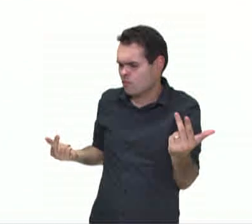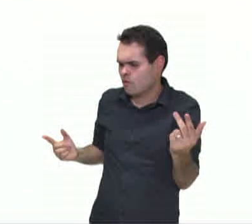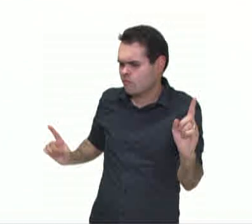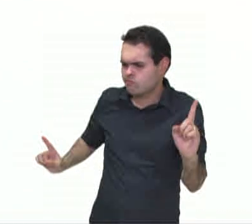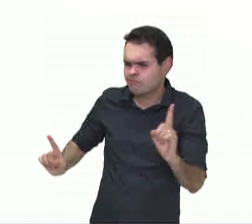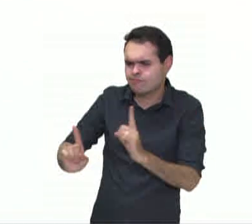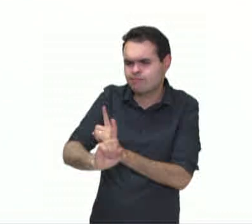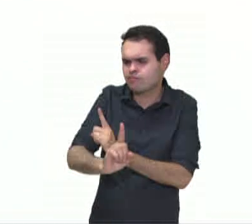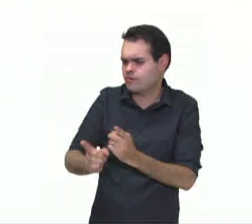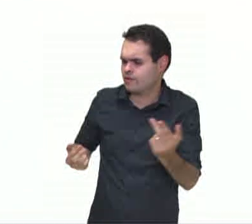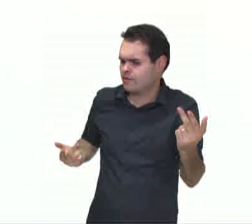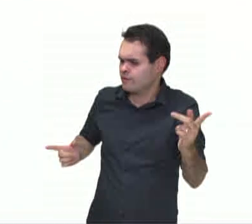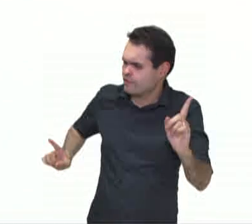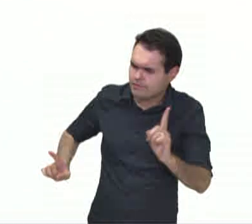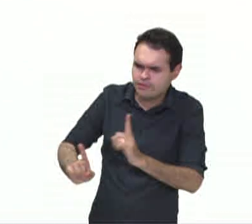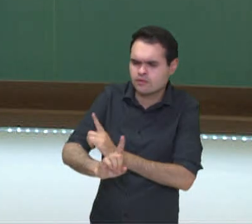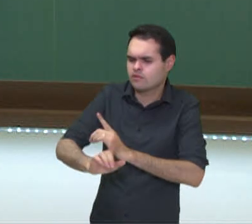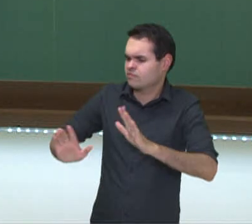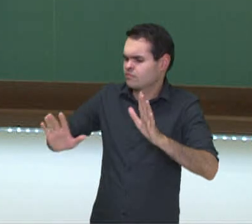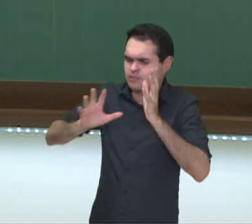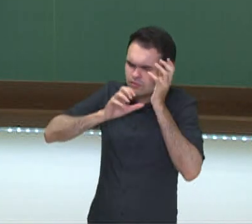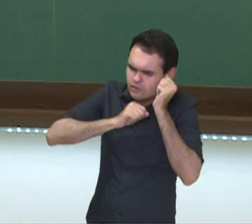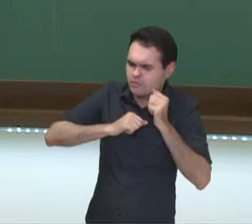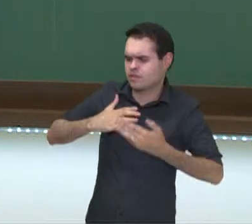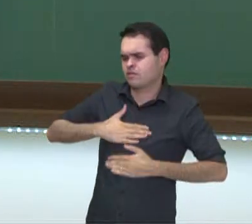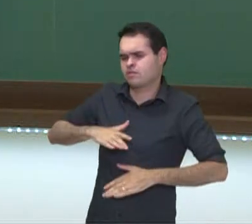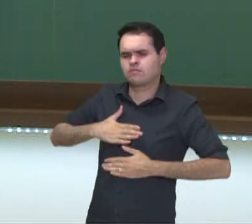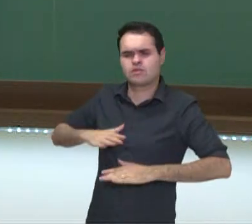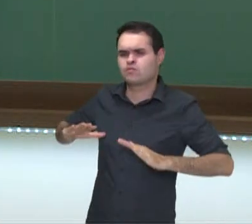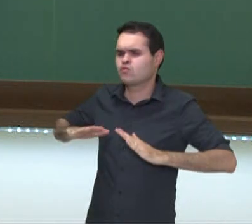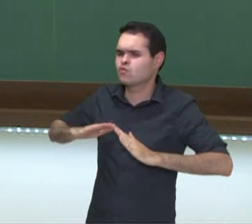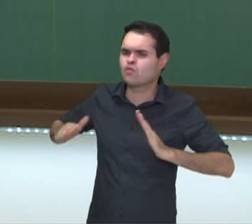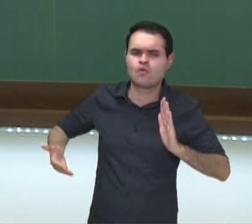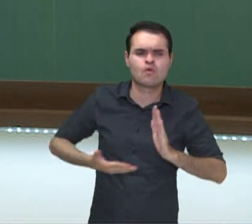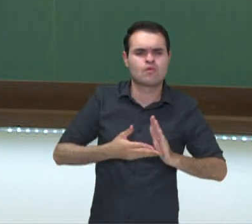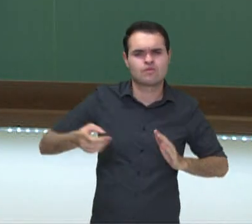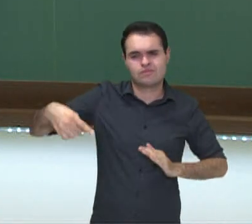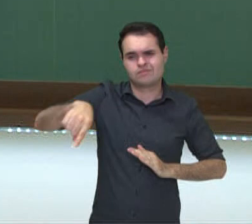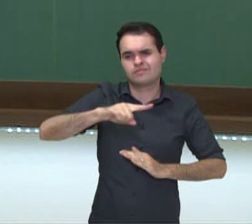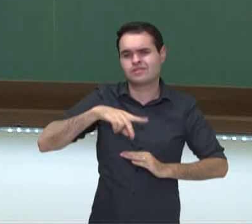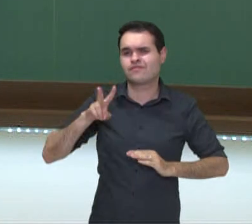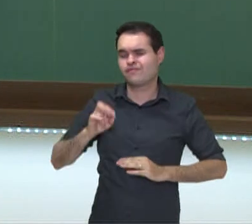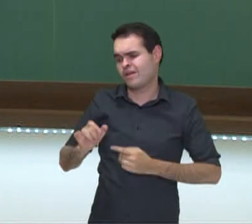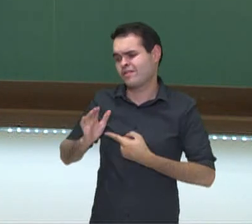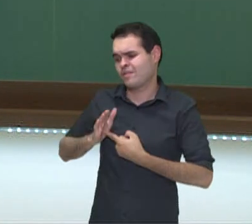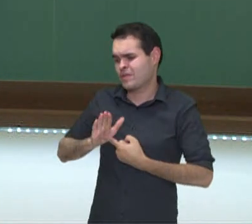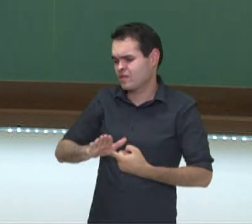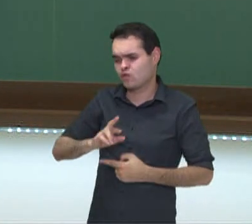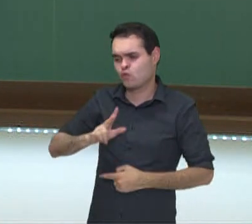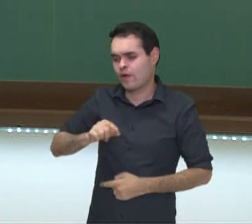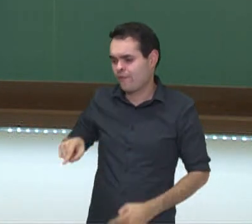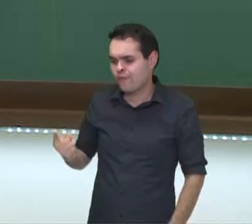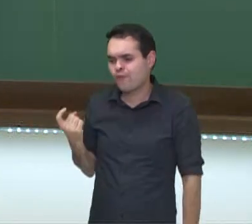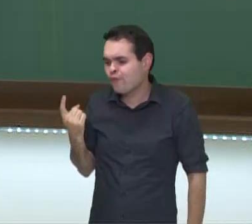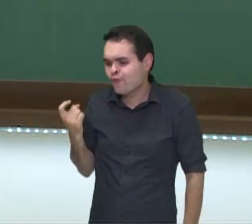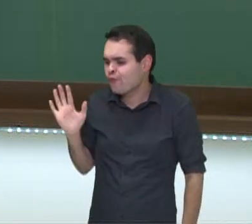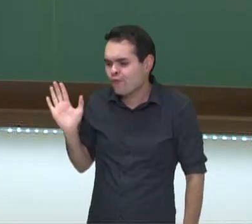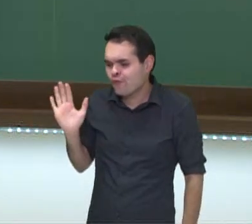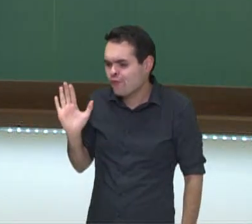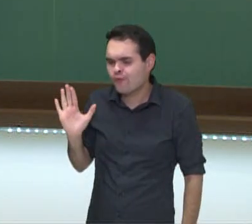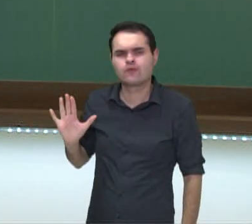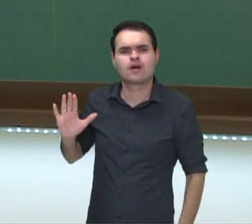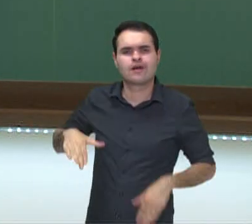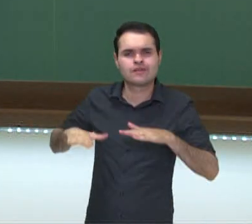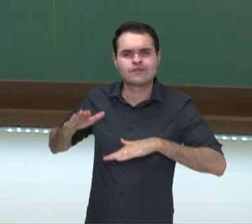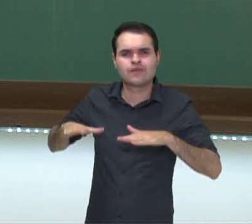mesma experiência, pode dormir sossegado, todo mundo vai ter que apresentar o trabalho, não é só você, nem todas